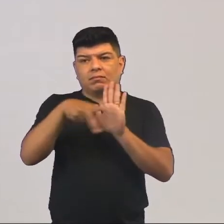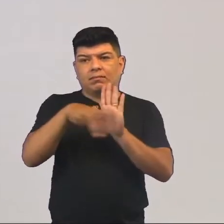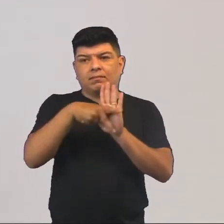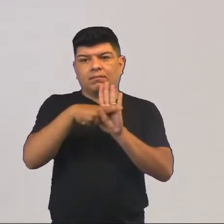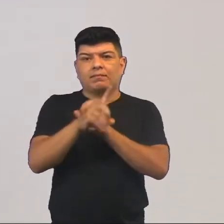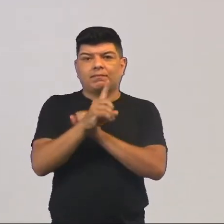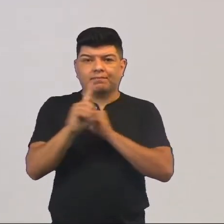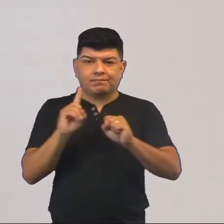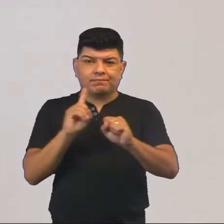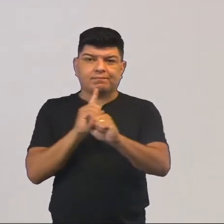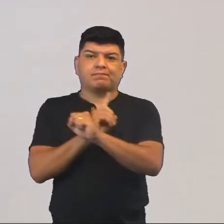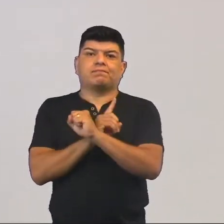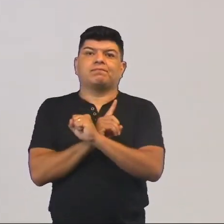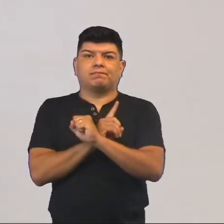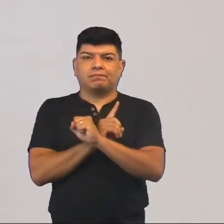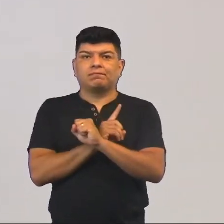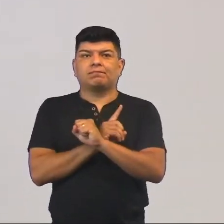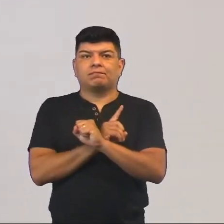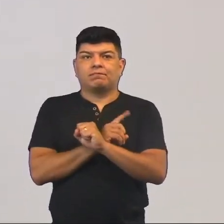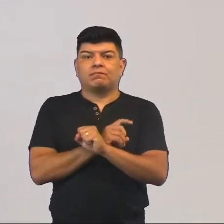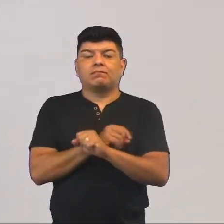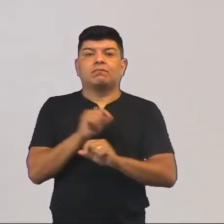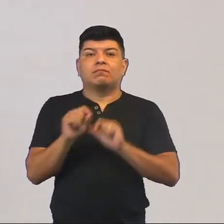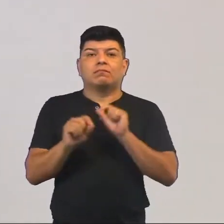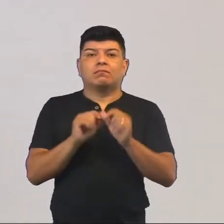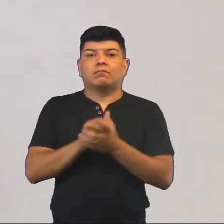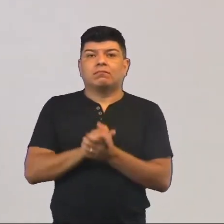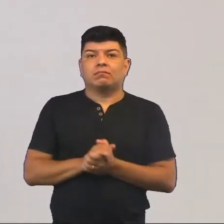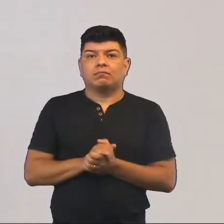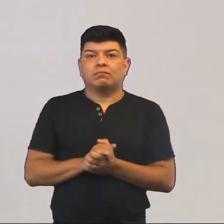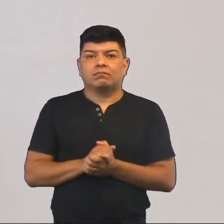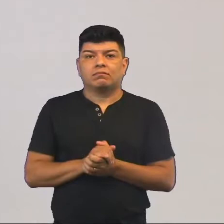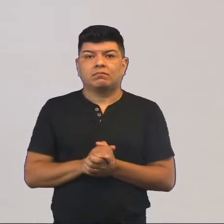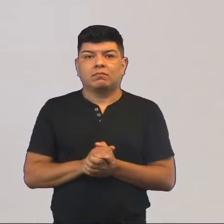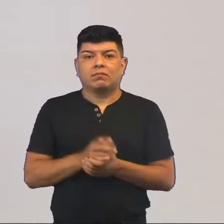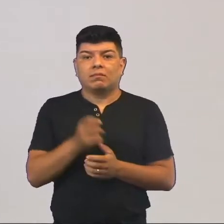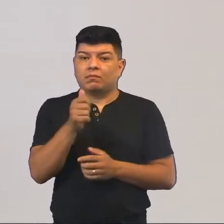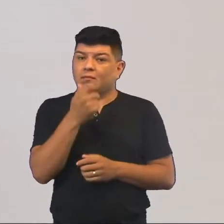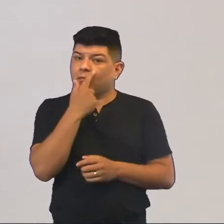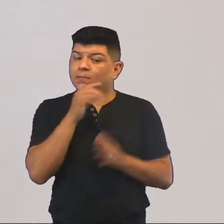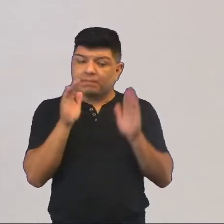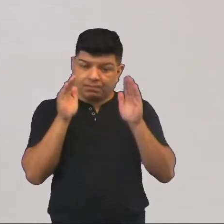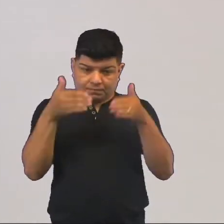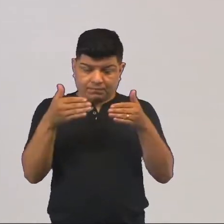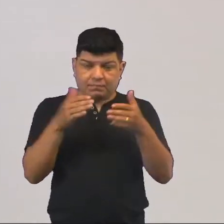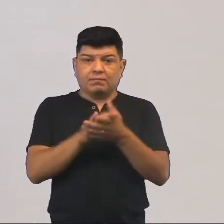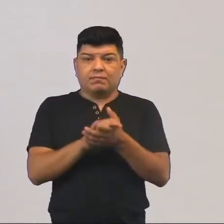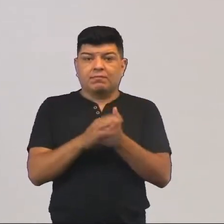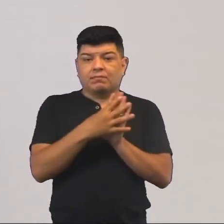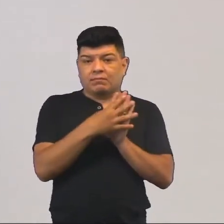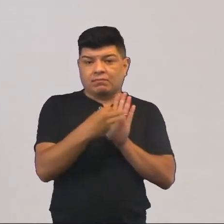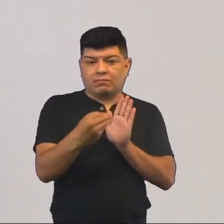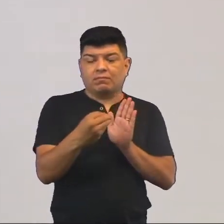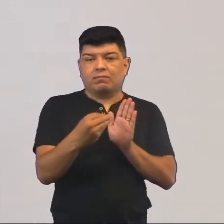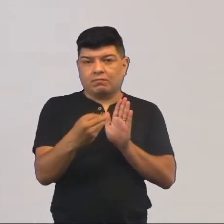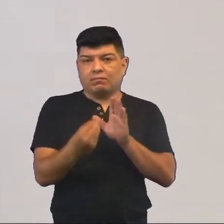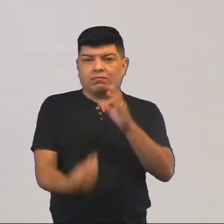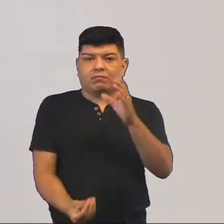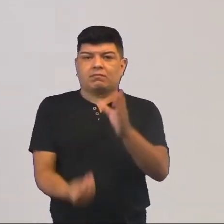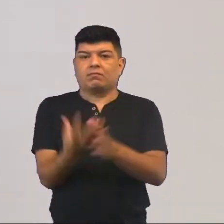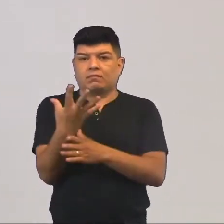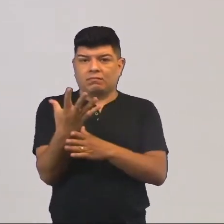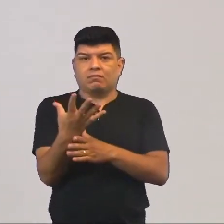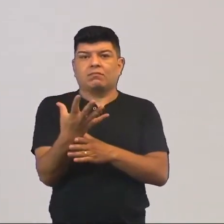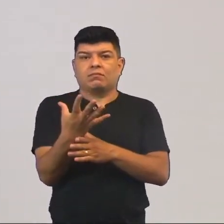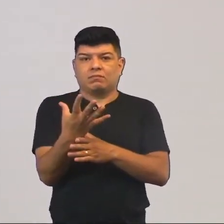pessoais, sociais, né? E nós vamos dar um pouco de ênfase na coreografia, né? Os criadores,